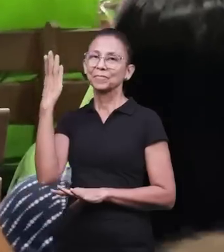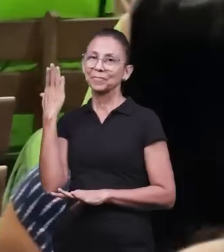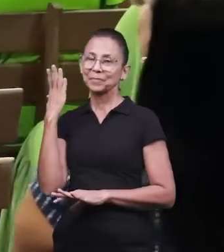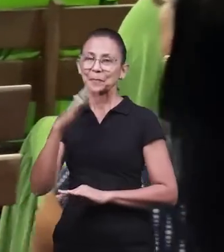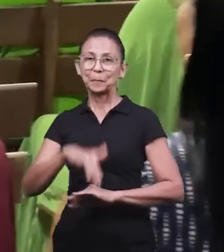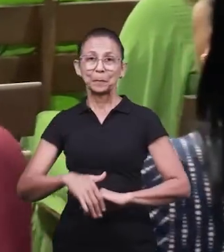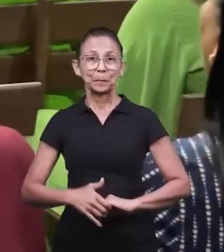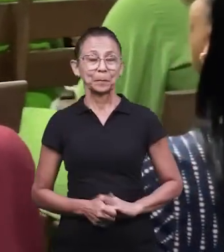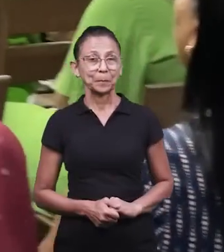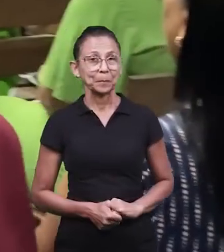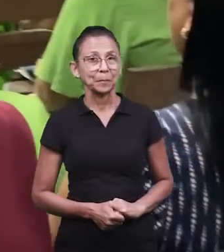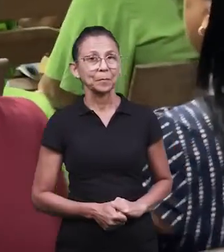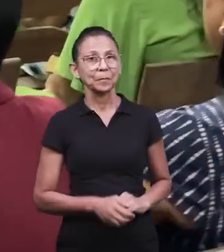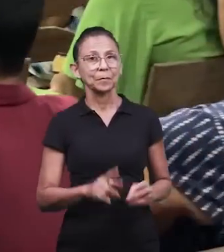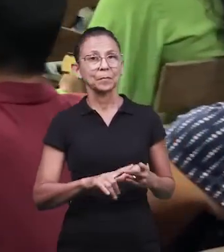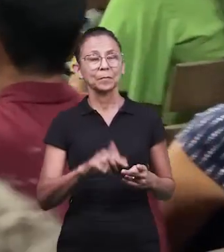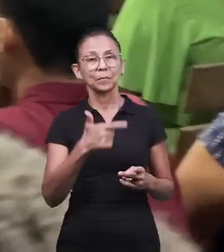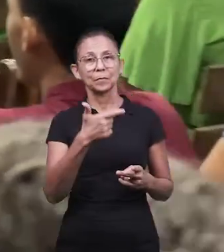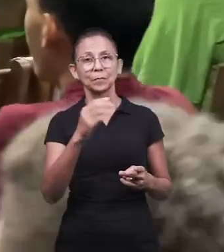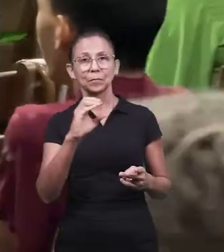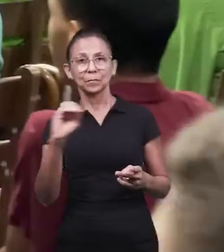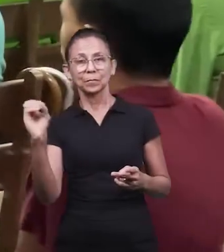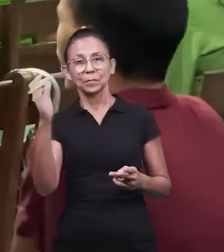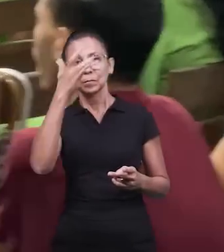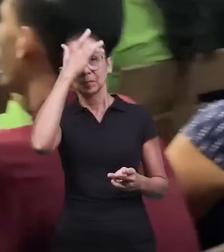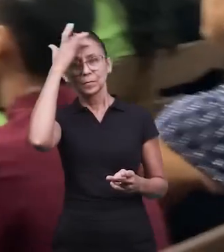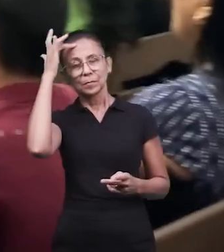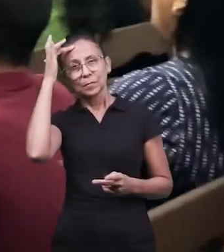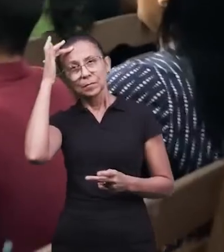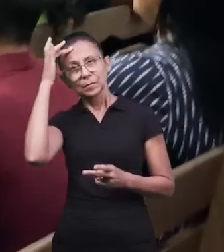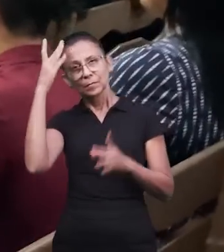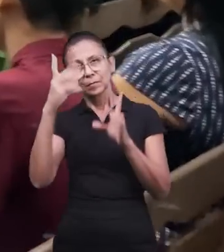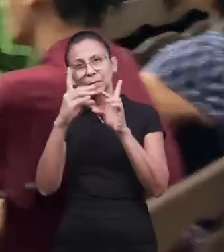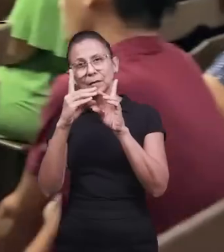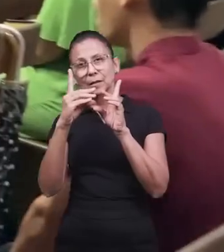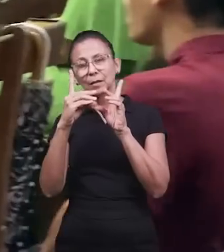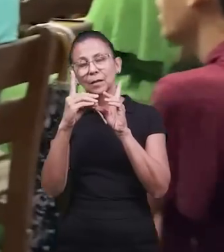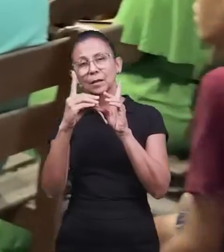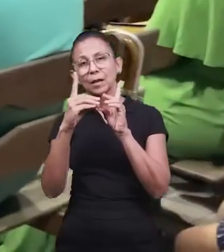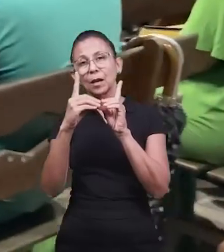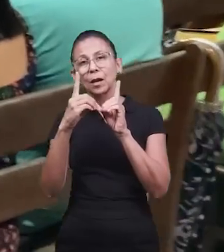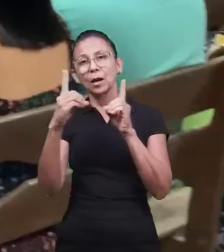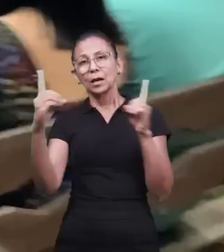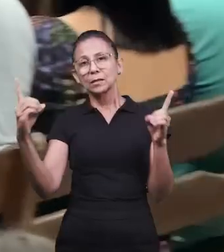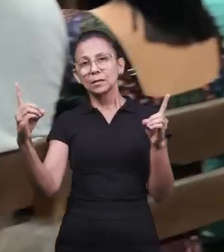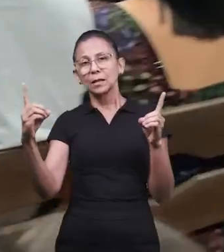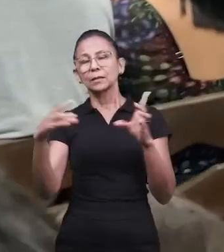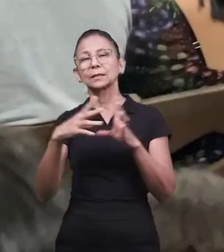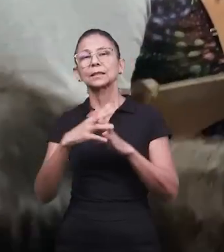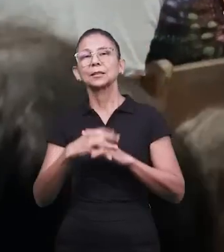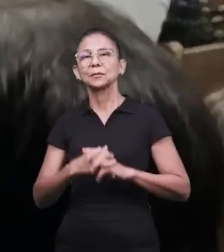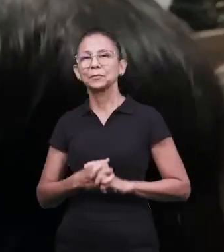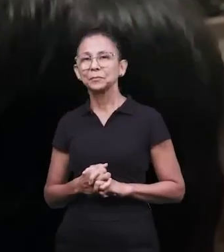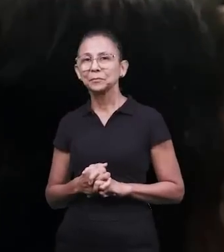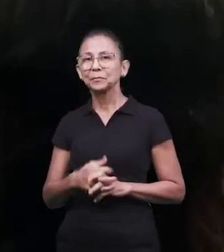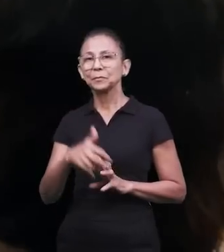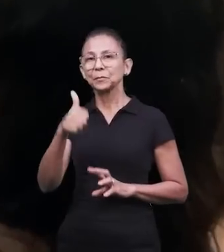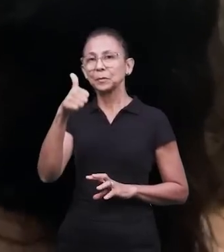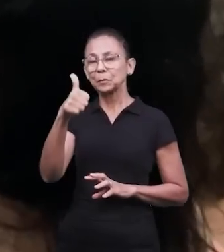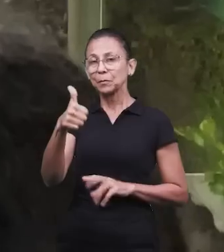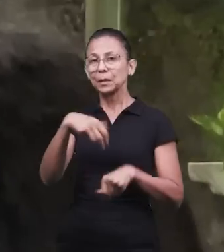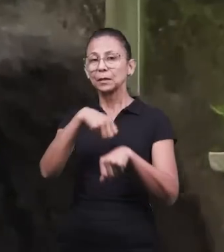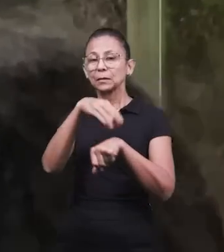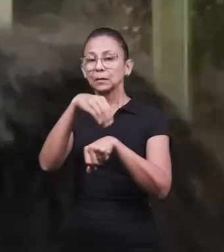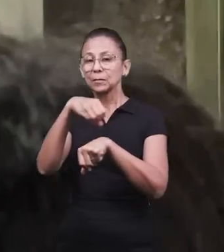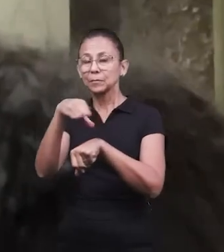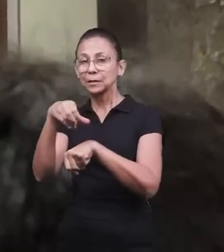do Anil. Outros 250 assistiram tudo de forma virtual na primeira transmissão realizada da capital para